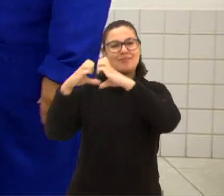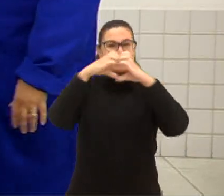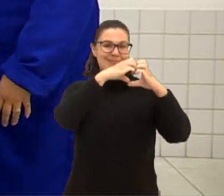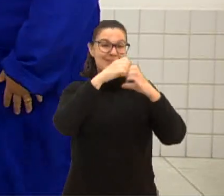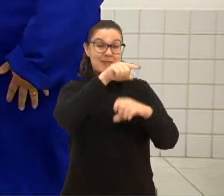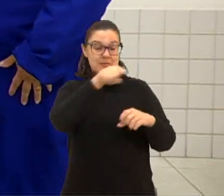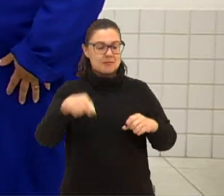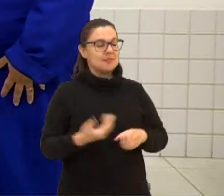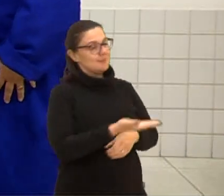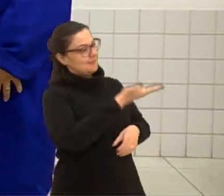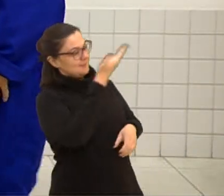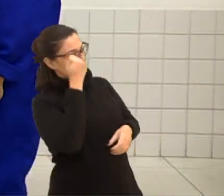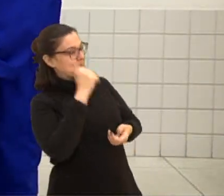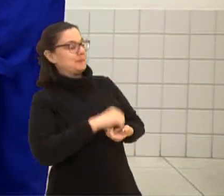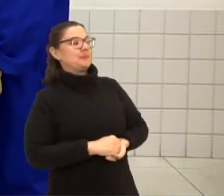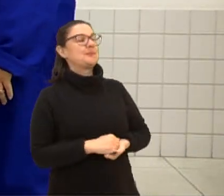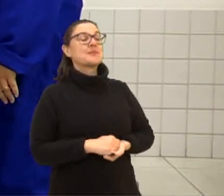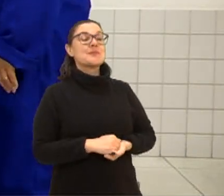bom. Vamos adiante.